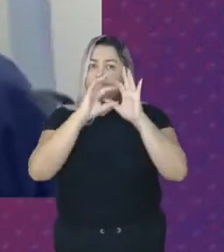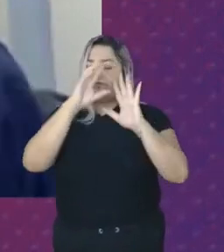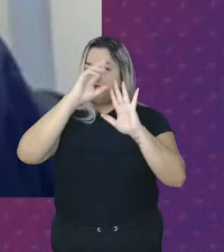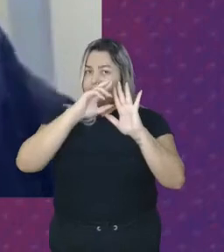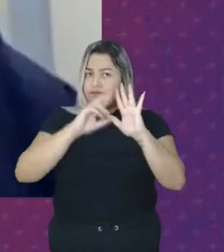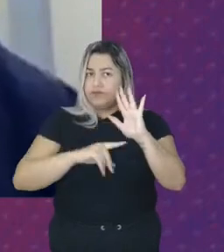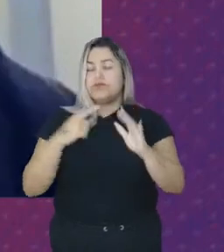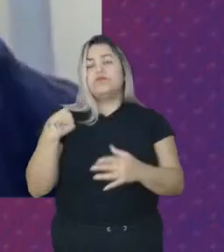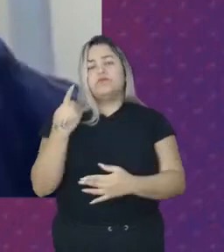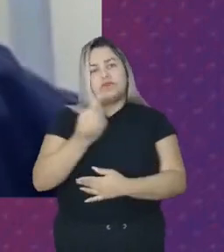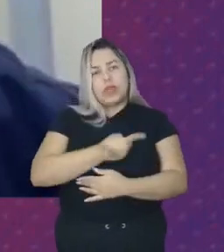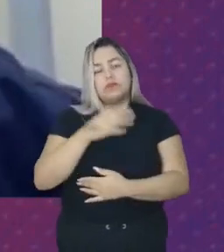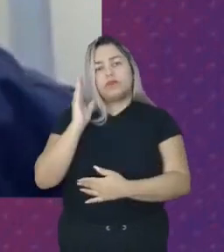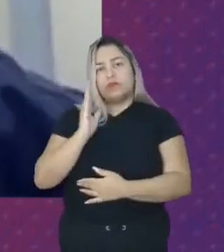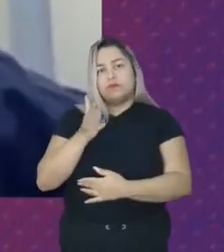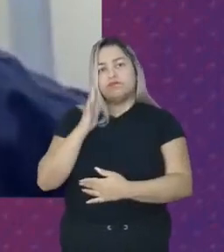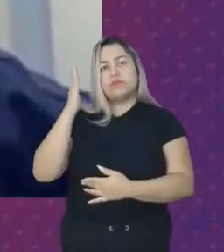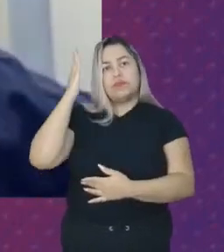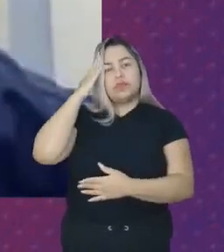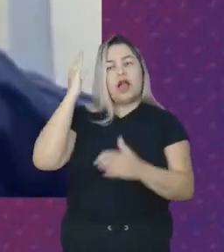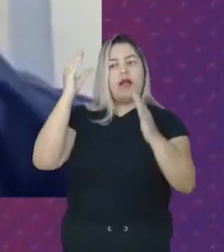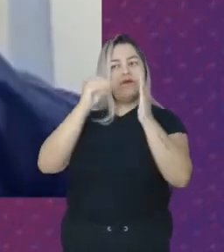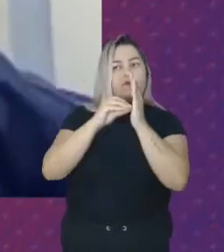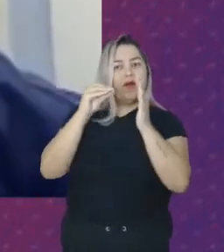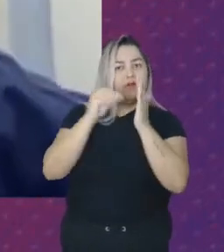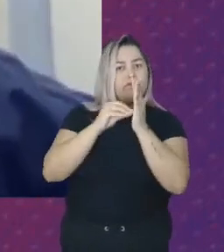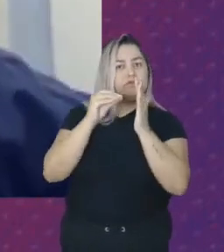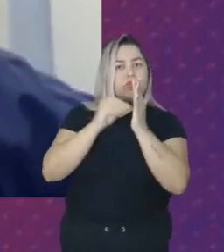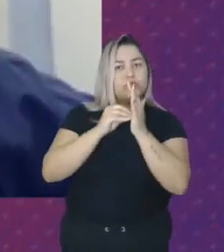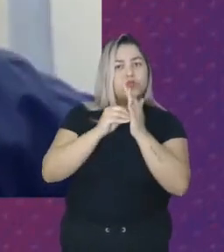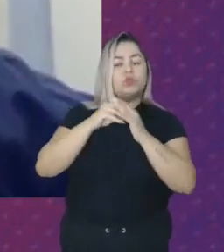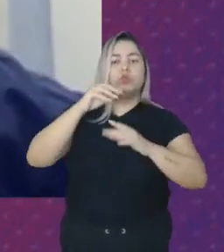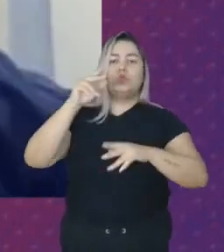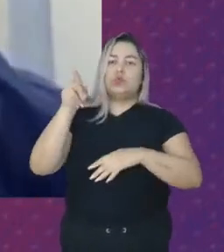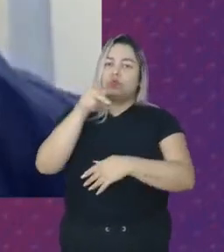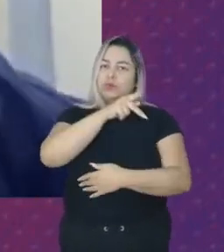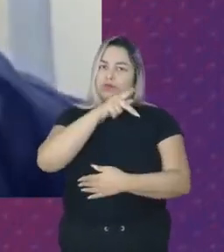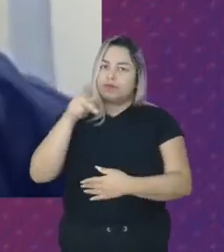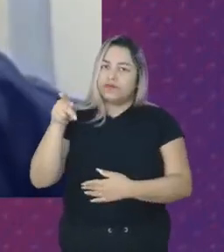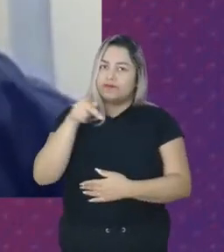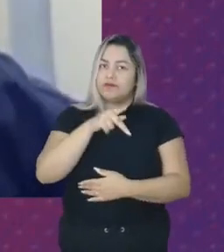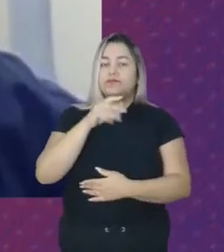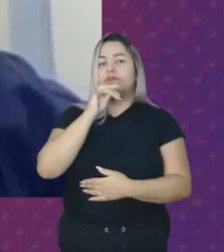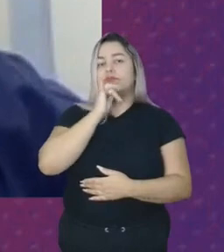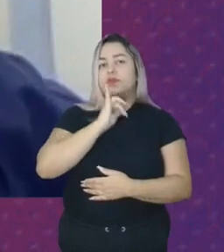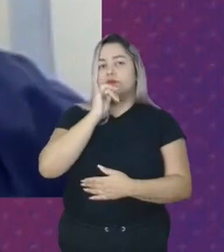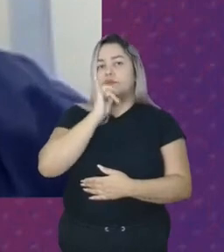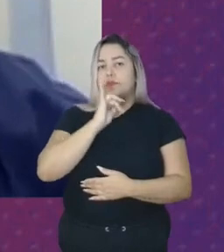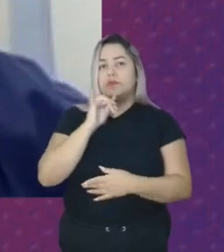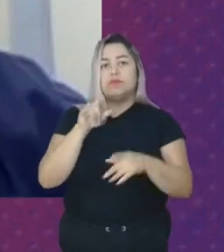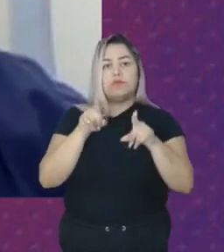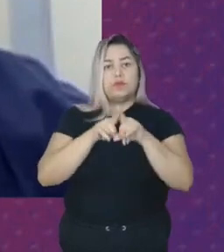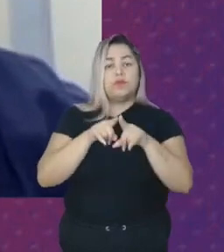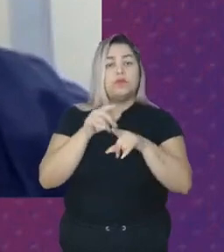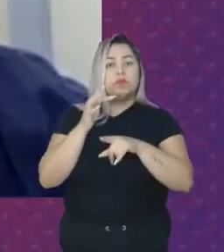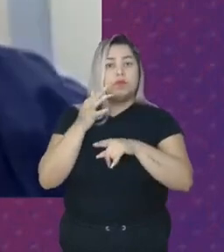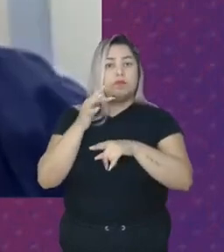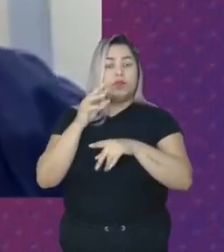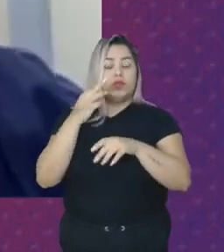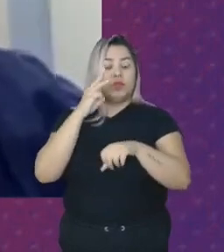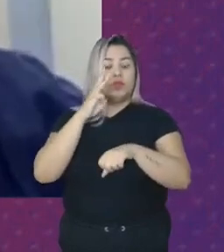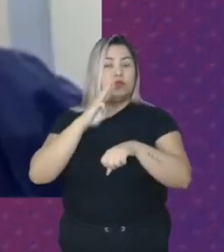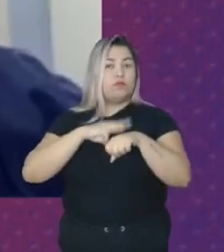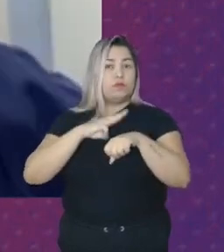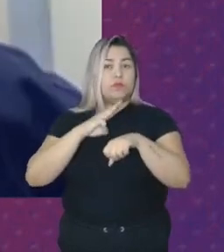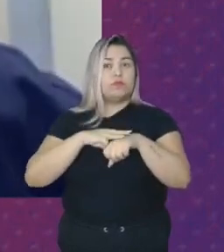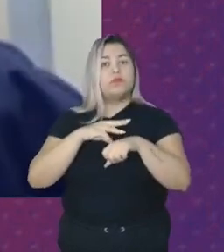regular, nós já sabemos da ausência, da falta de professores, como, por exemplo, nas áreas de físicas, nas áreas de matemática e